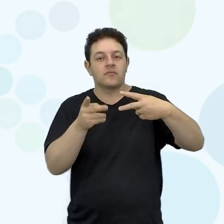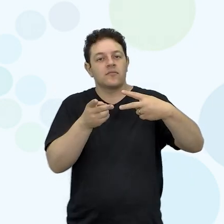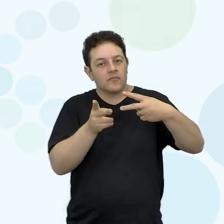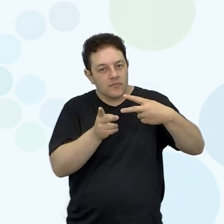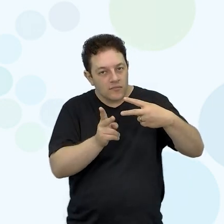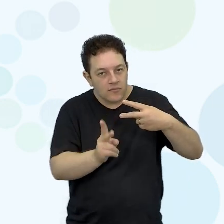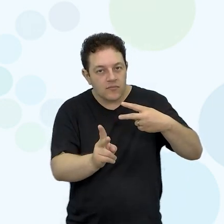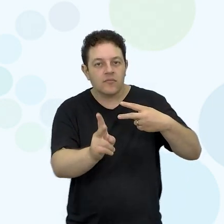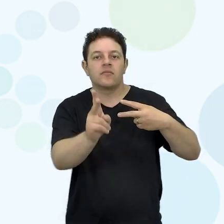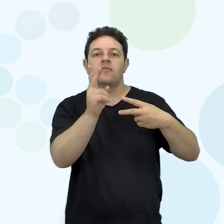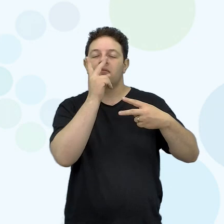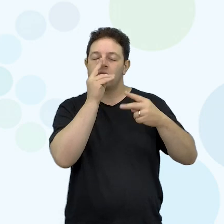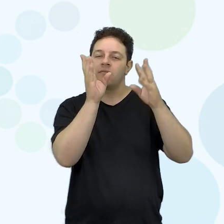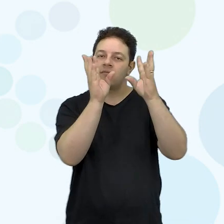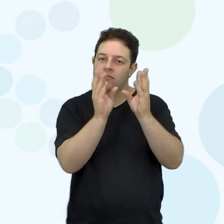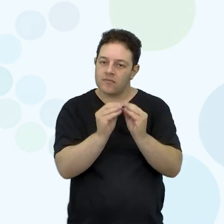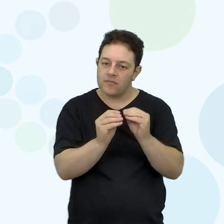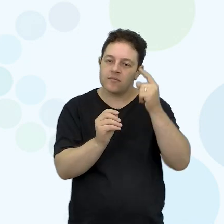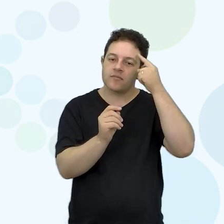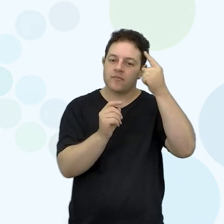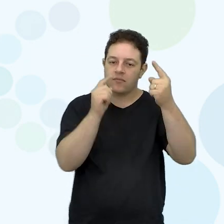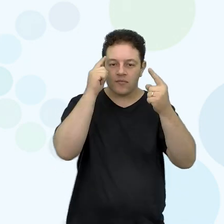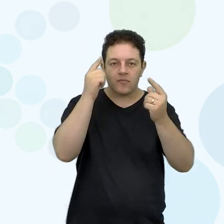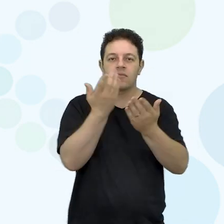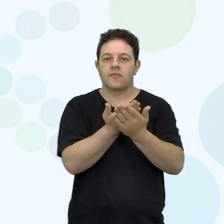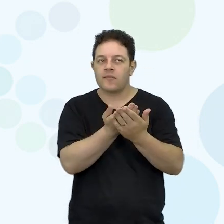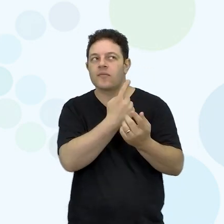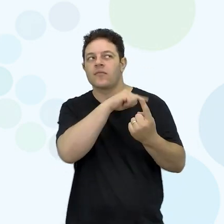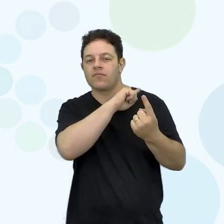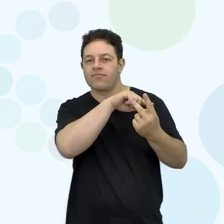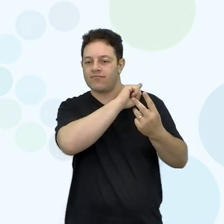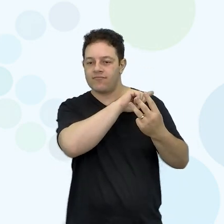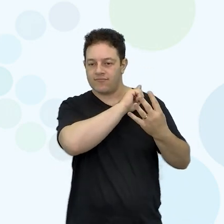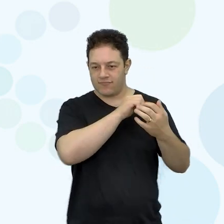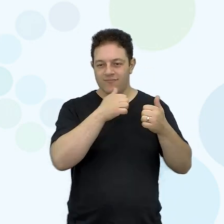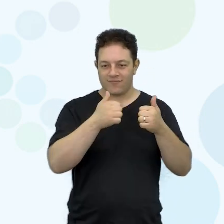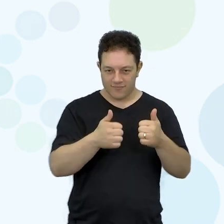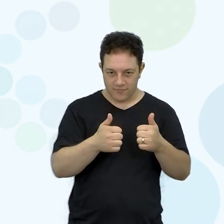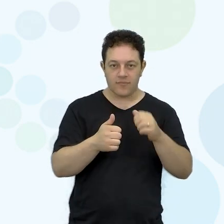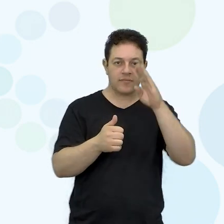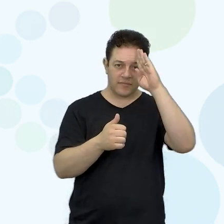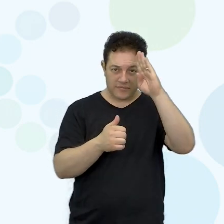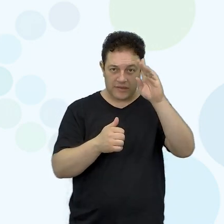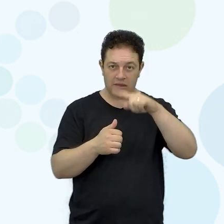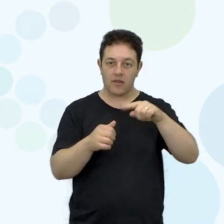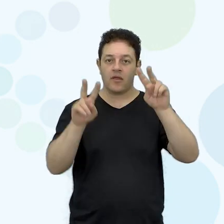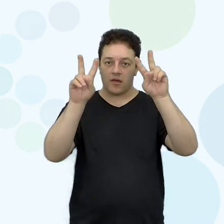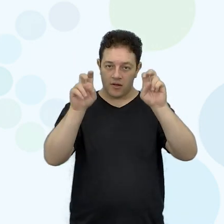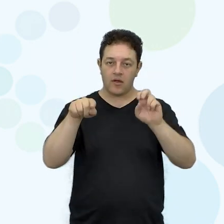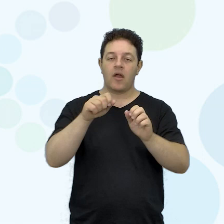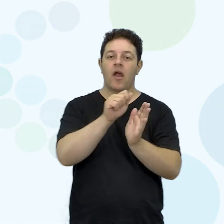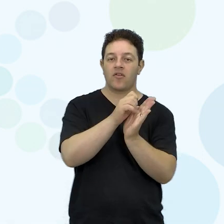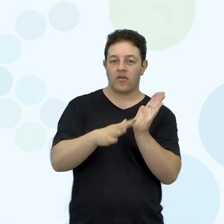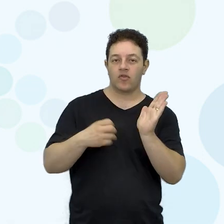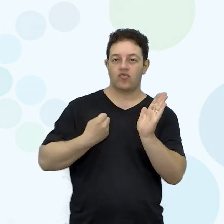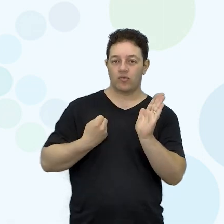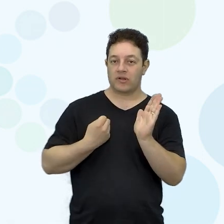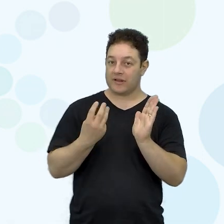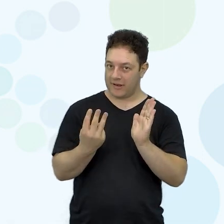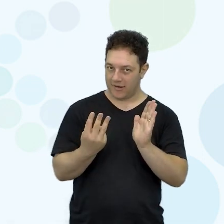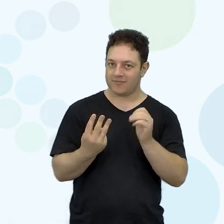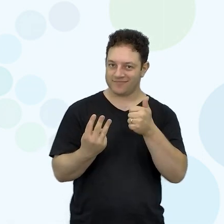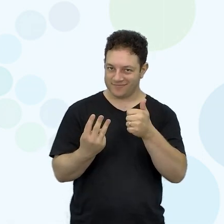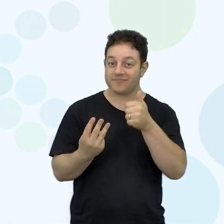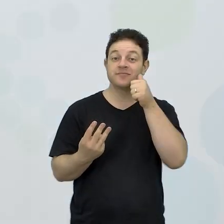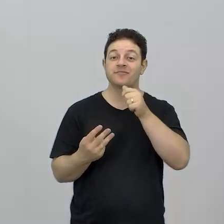a retomada, né, das nossas últimas aulas, e especificamente as aulas da nossa atividade 3.